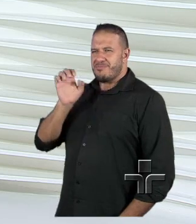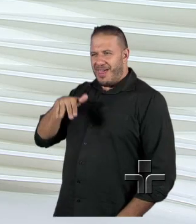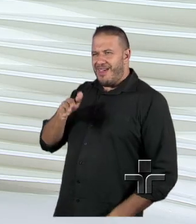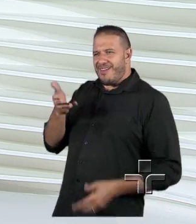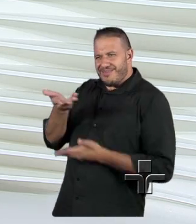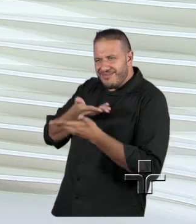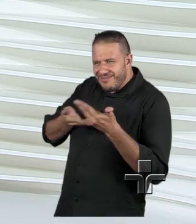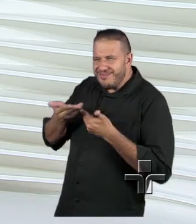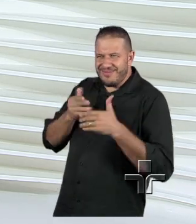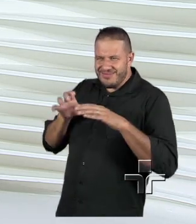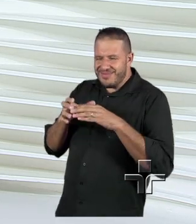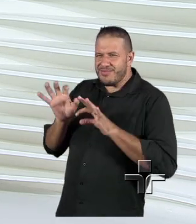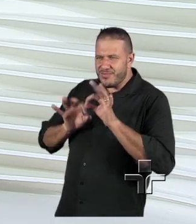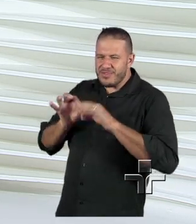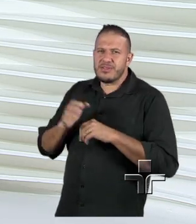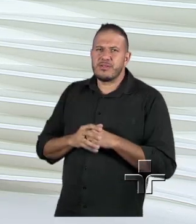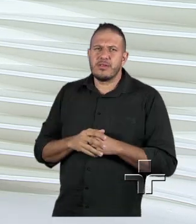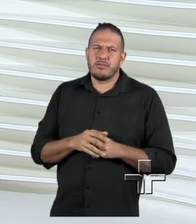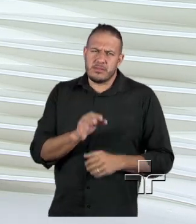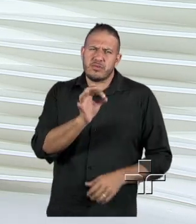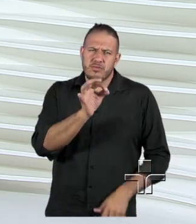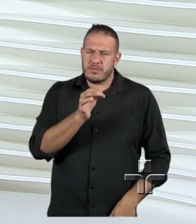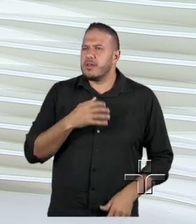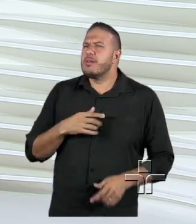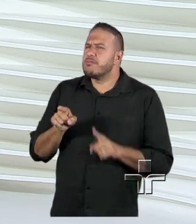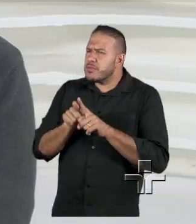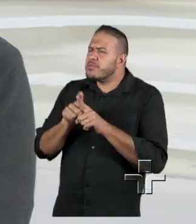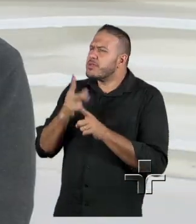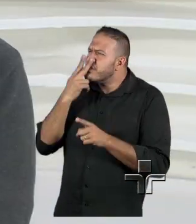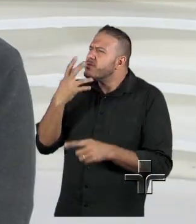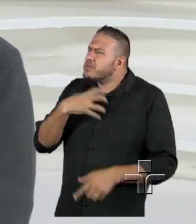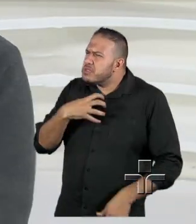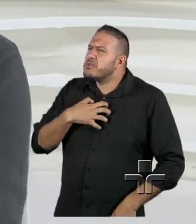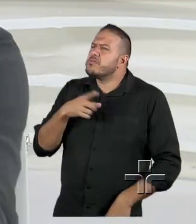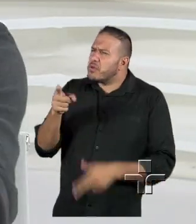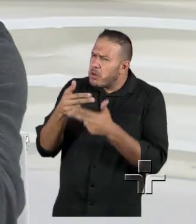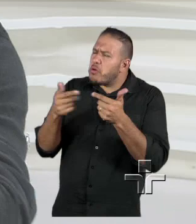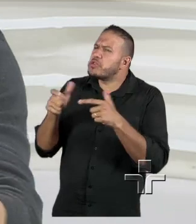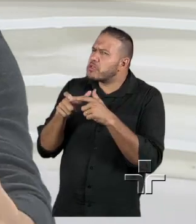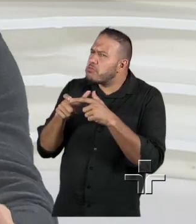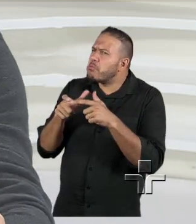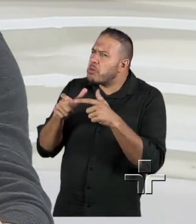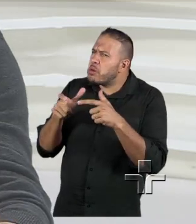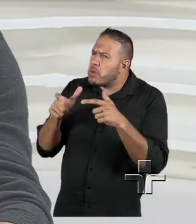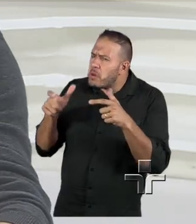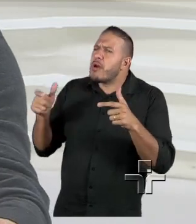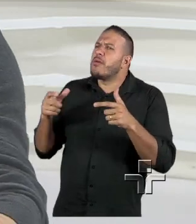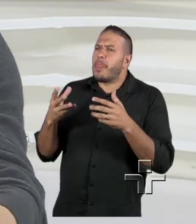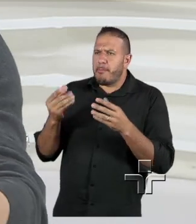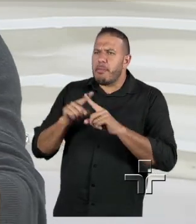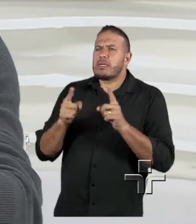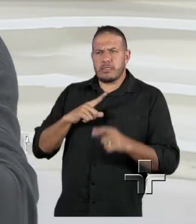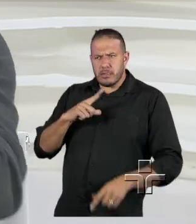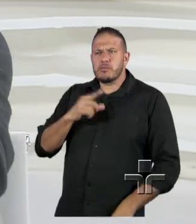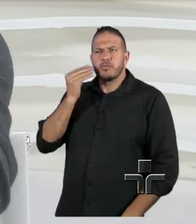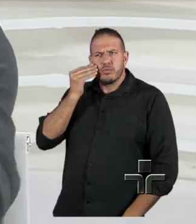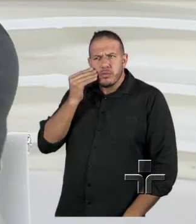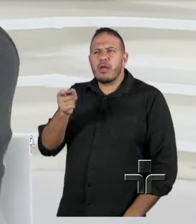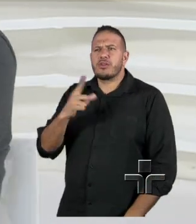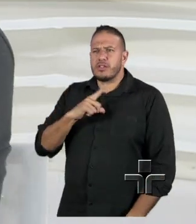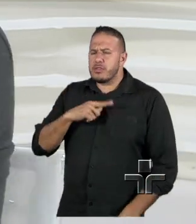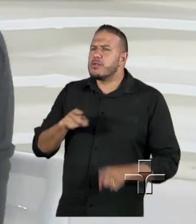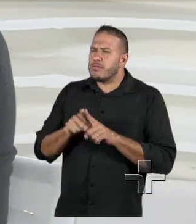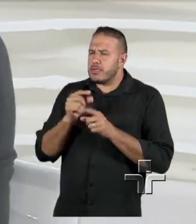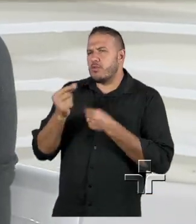gente, uma grande... Não, sem dúvida, né? tem. Gente fazendo, e eu sinto que é uma coisa crescente, mas tem muita oportunidade. Eu acho que tem uma